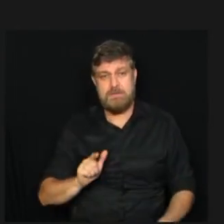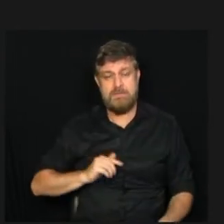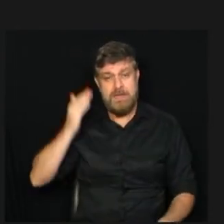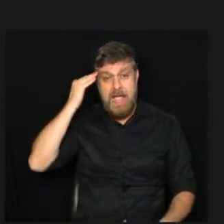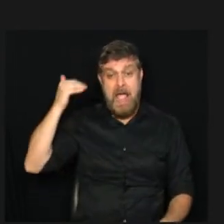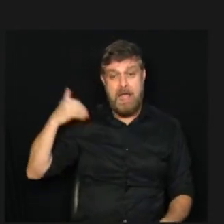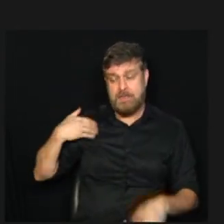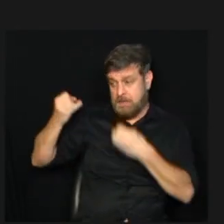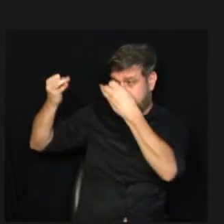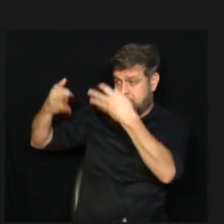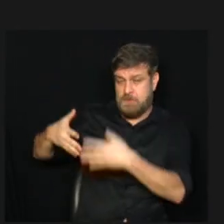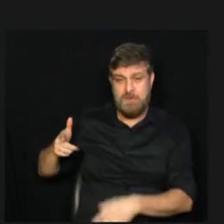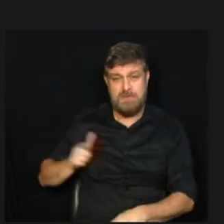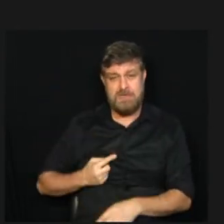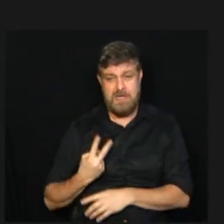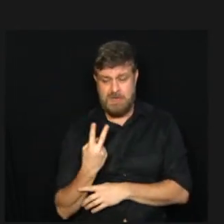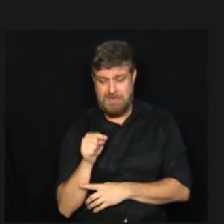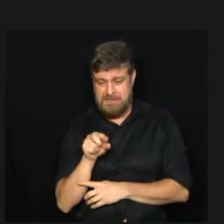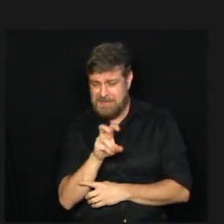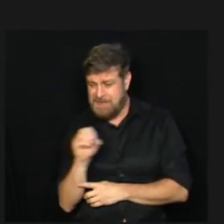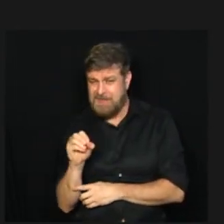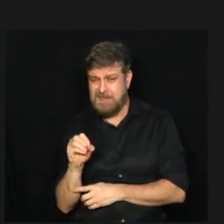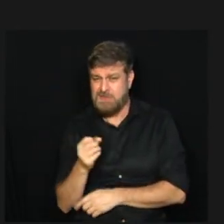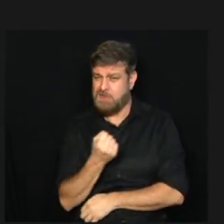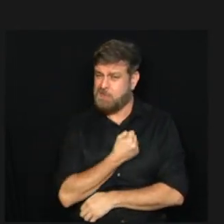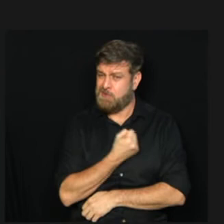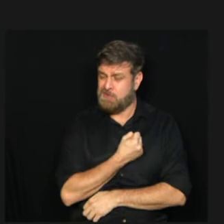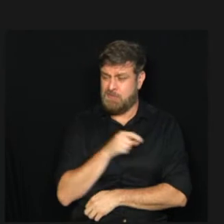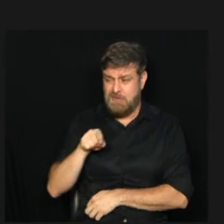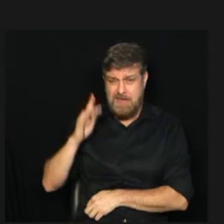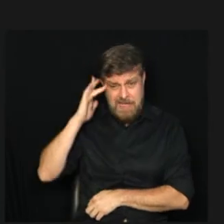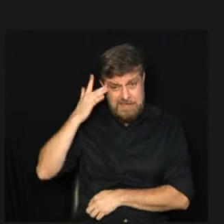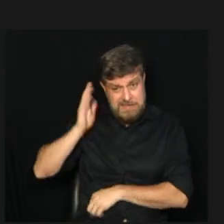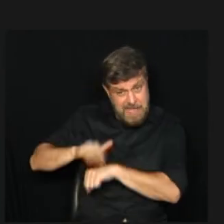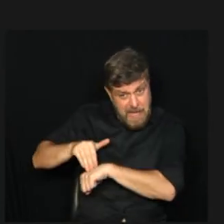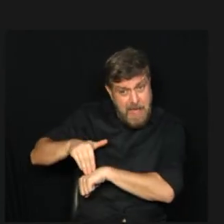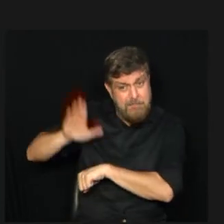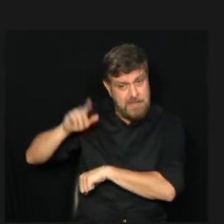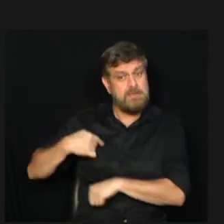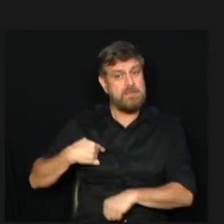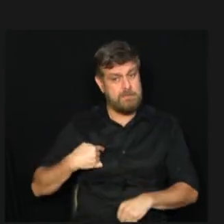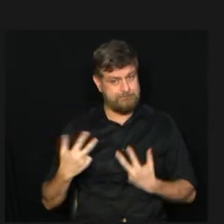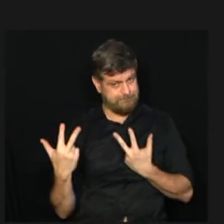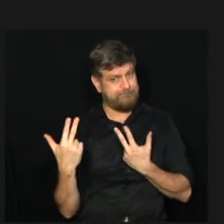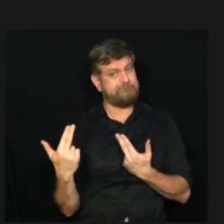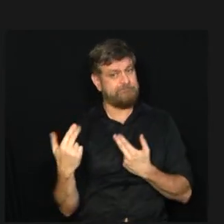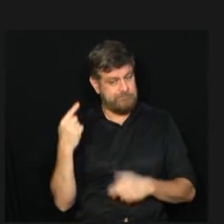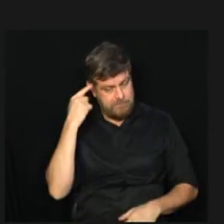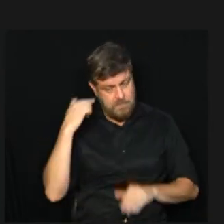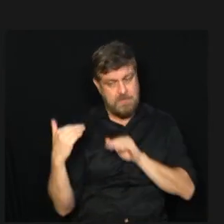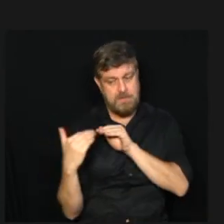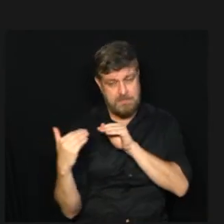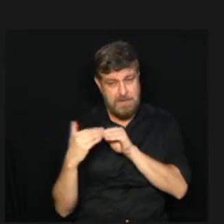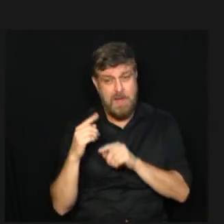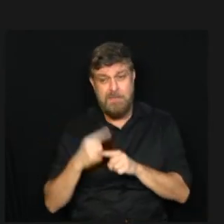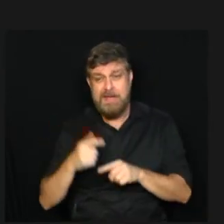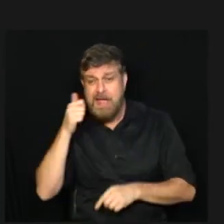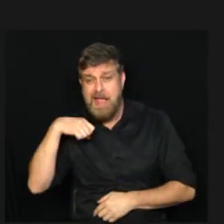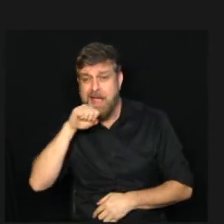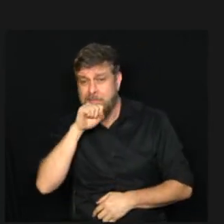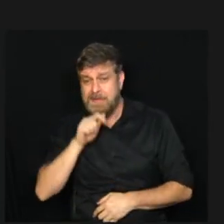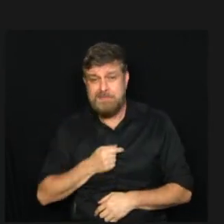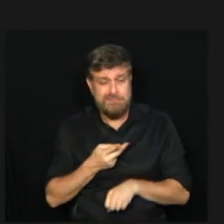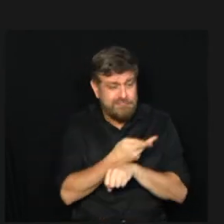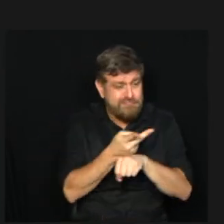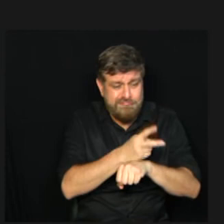que 2.500, agora pode ser até mais, que eu acho que é mais, porque muitas das mães não estão